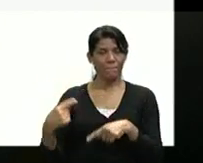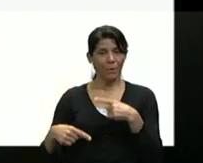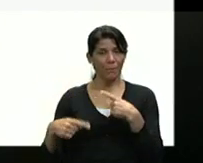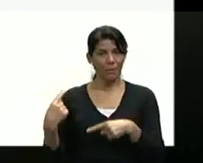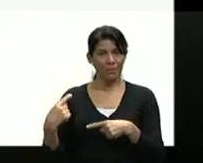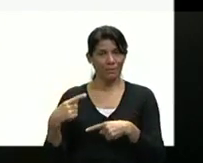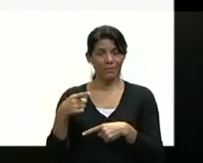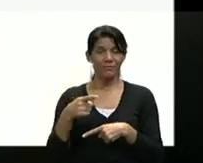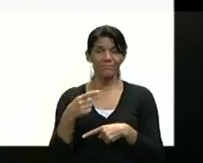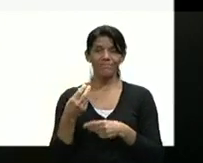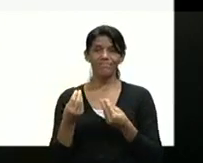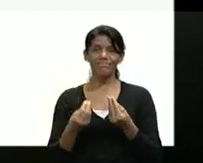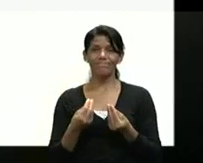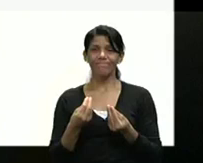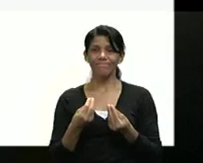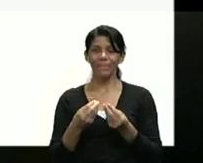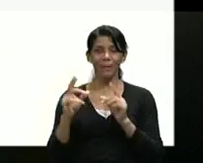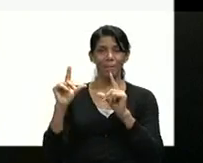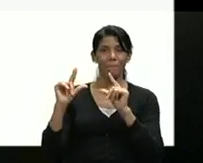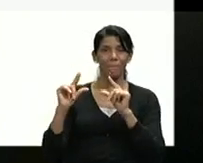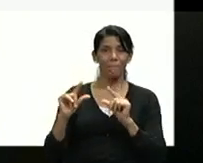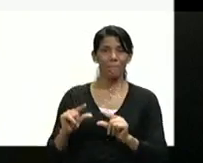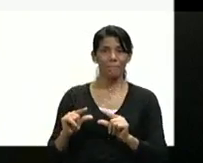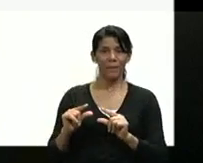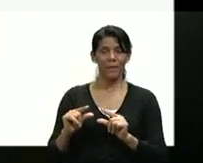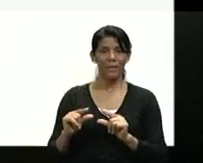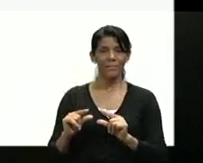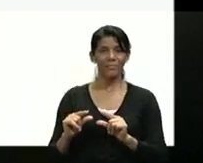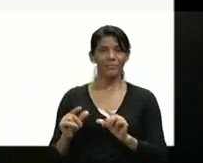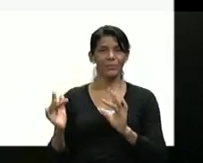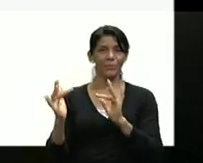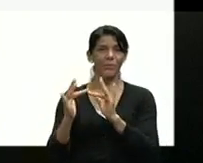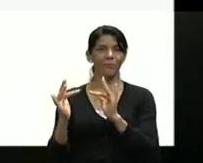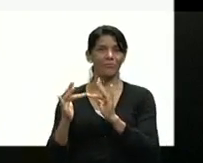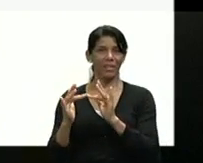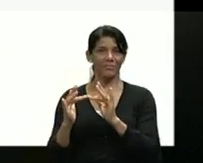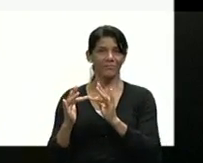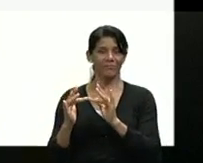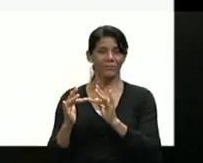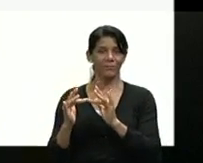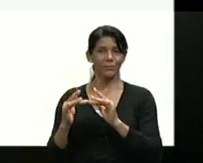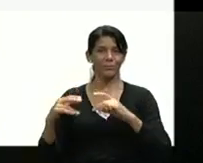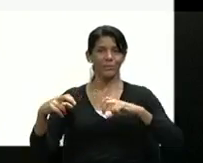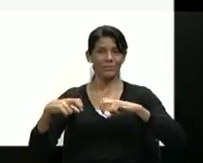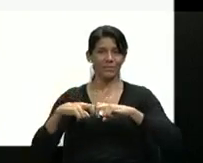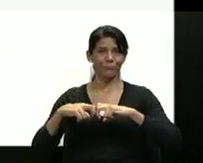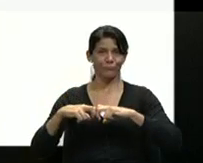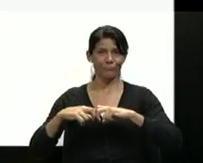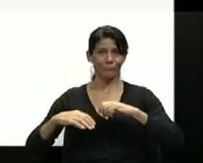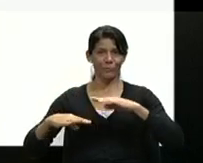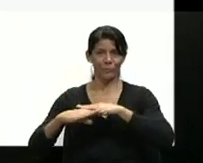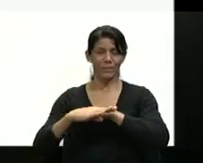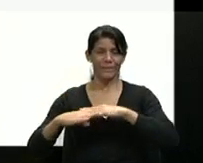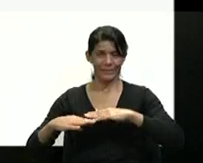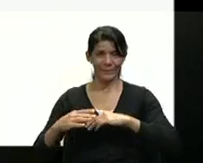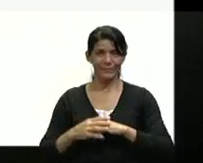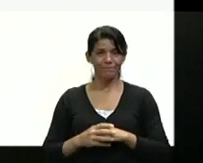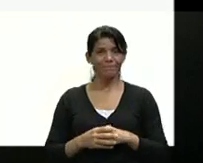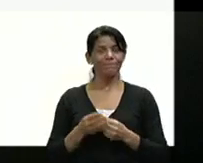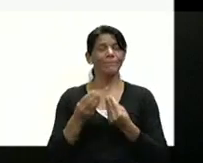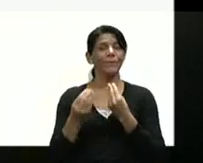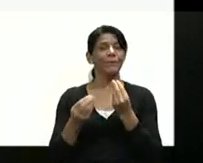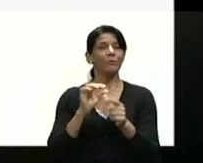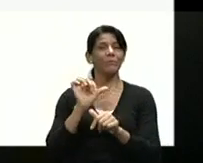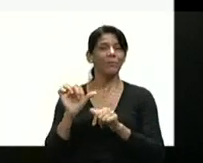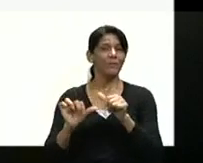população fique cada vez menos exposta. E como nós vamos modificar isso? Educação é